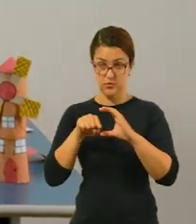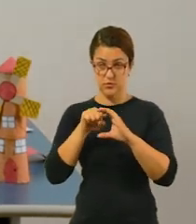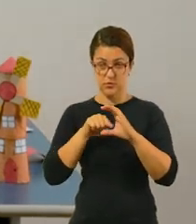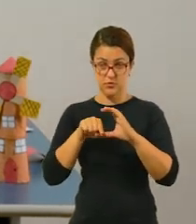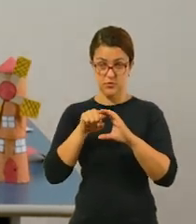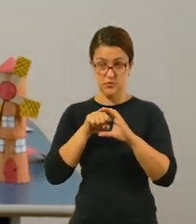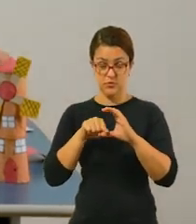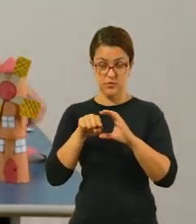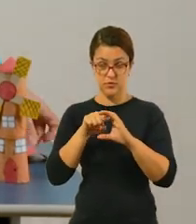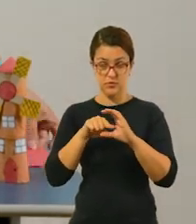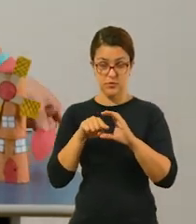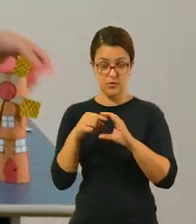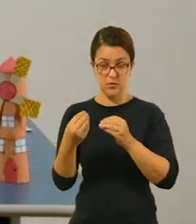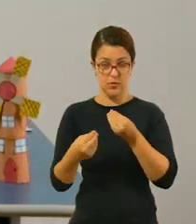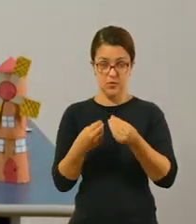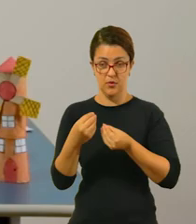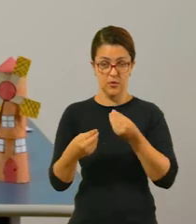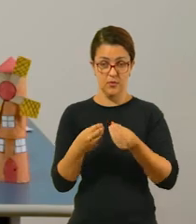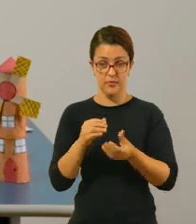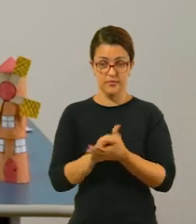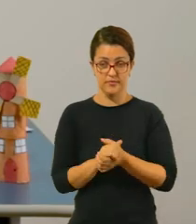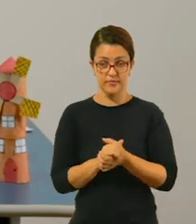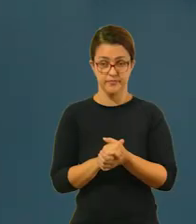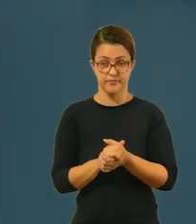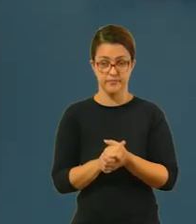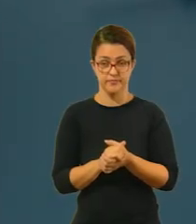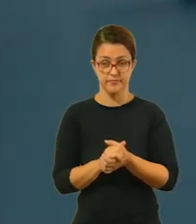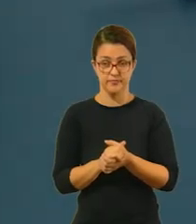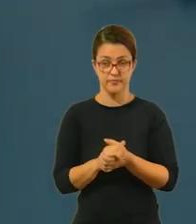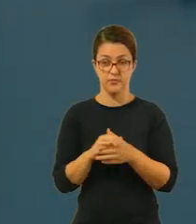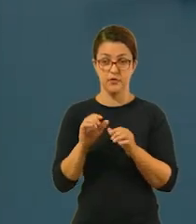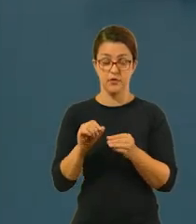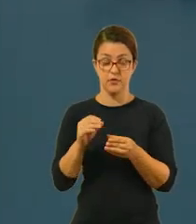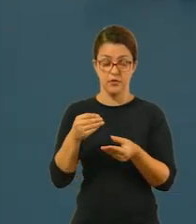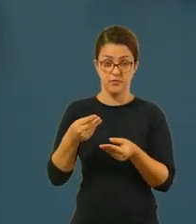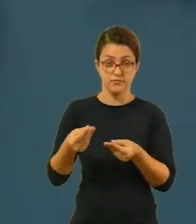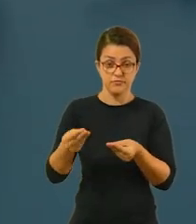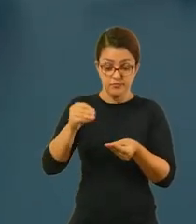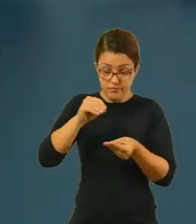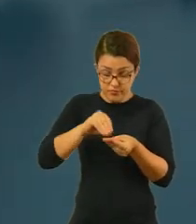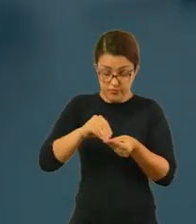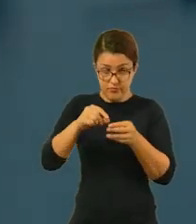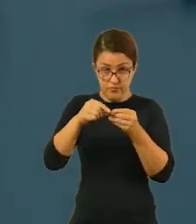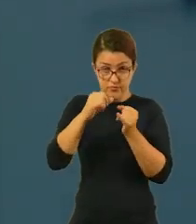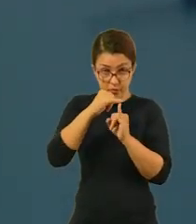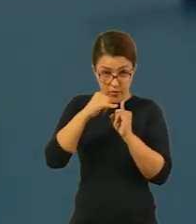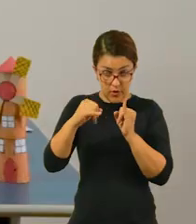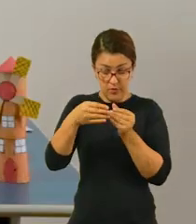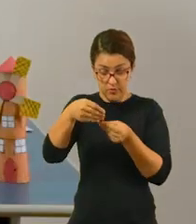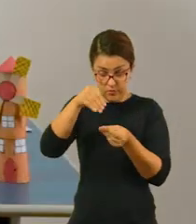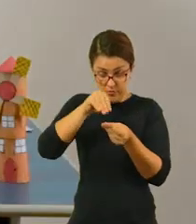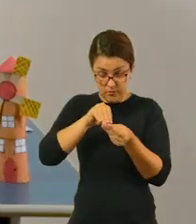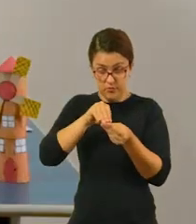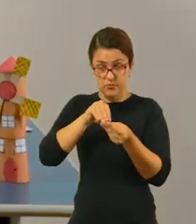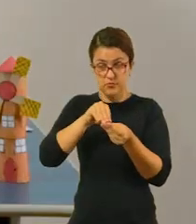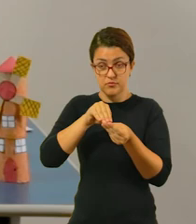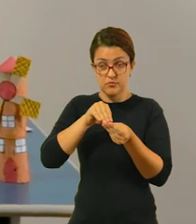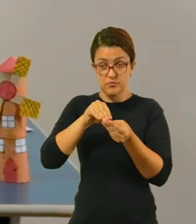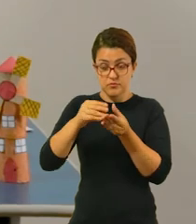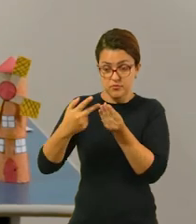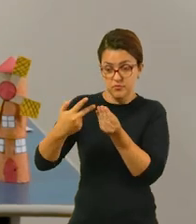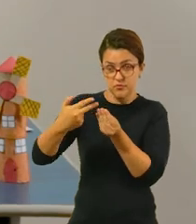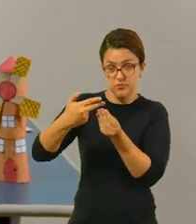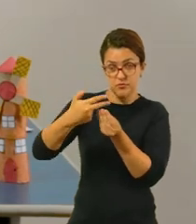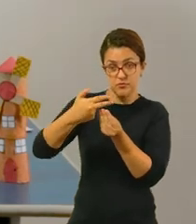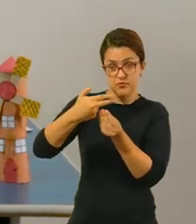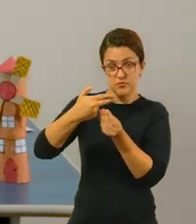Nesse momento, eu vou dobrar ao meio e vou cortar